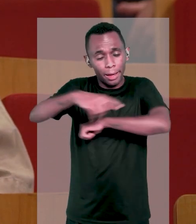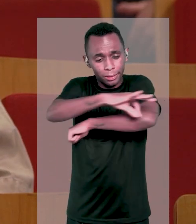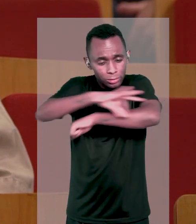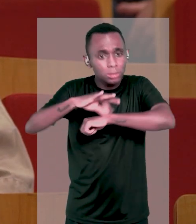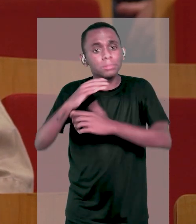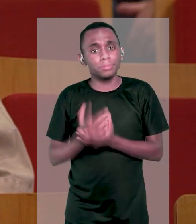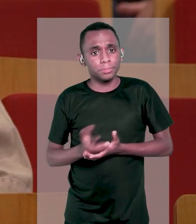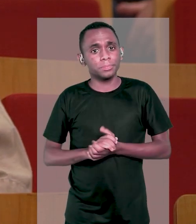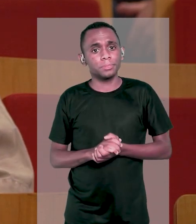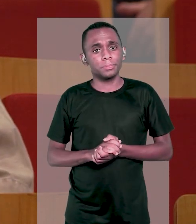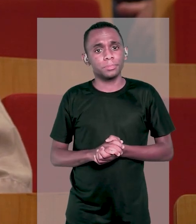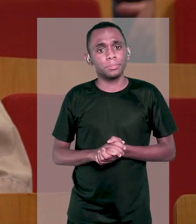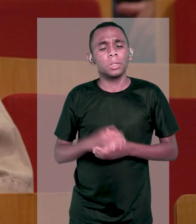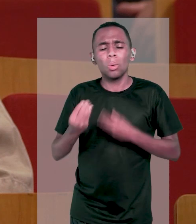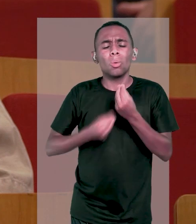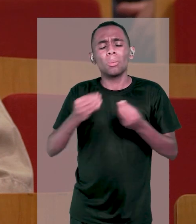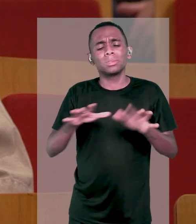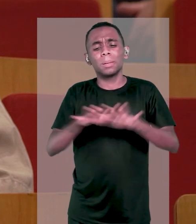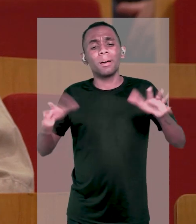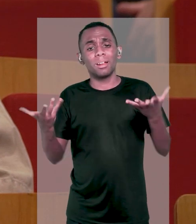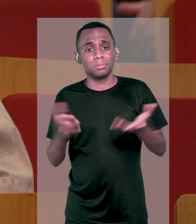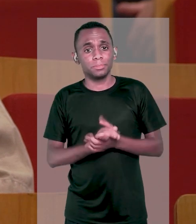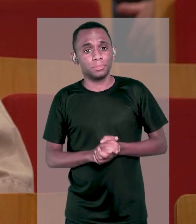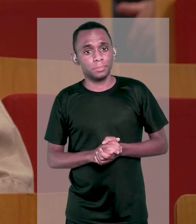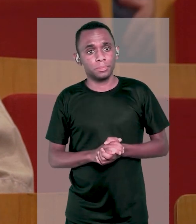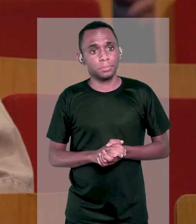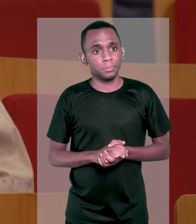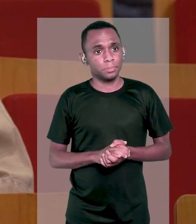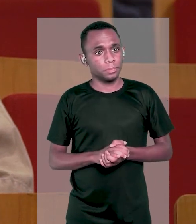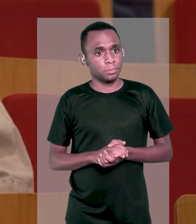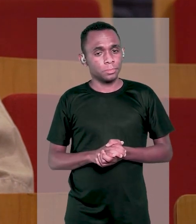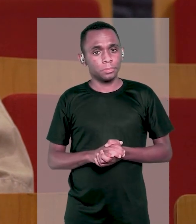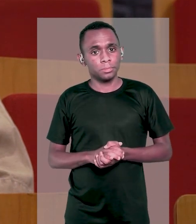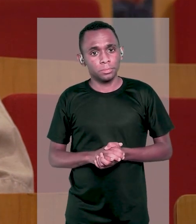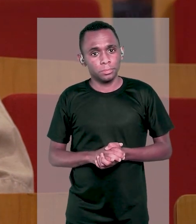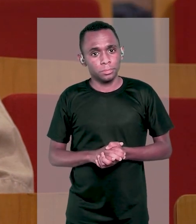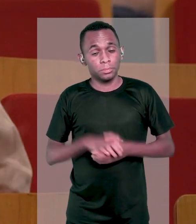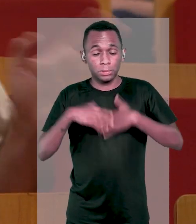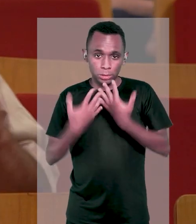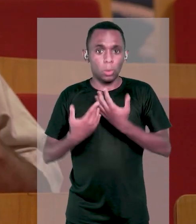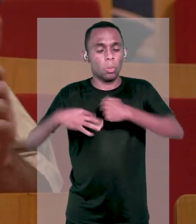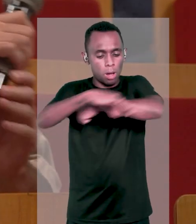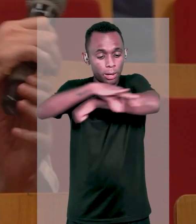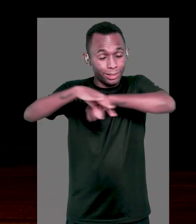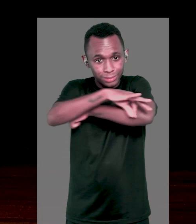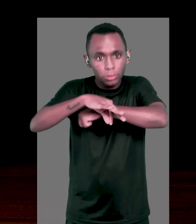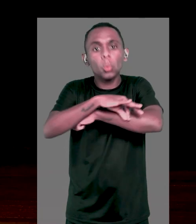textos e um admirável que se chama Eupalinos é exatamente e é isso